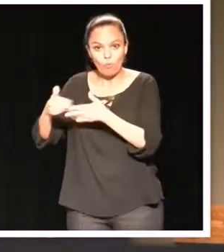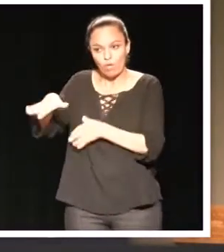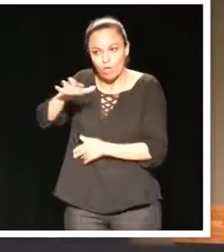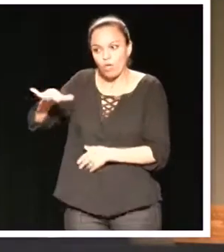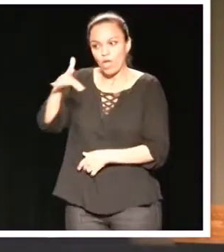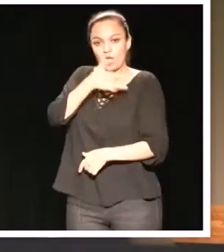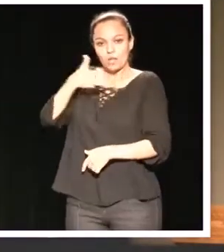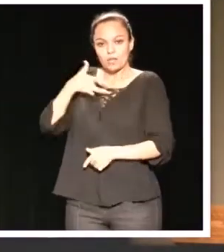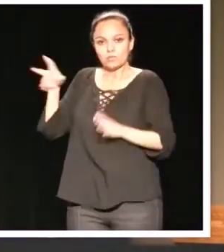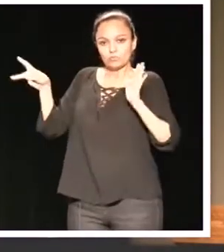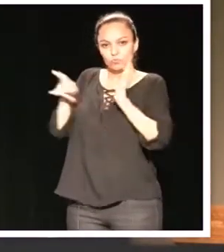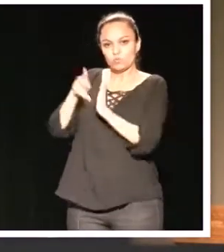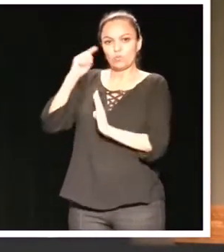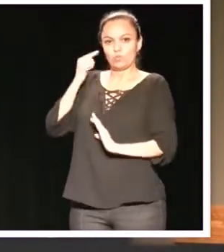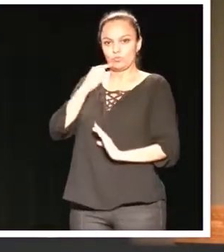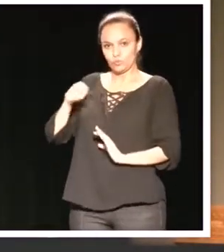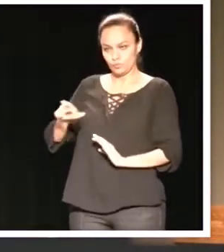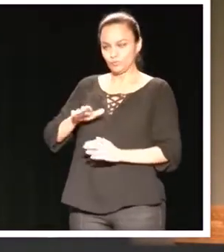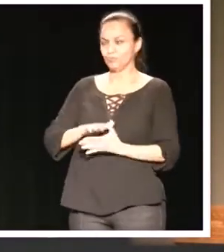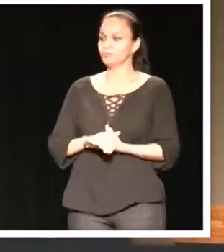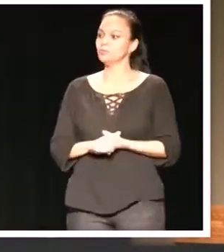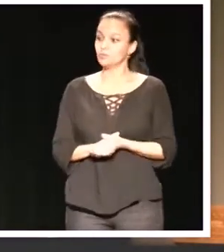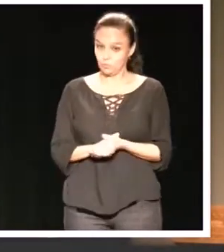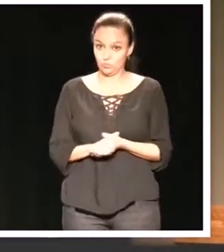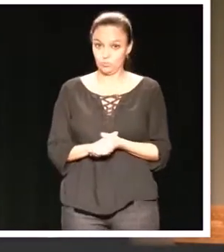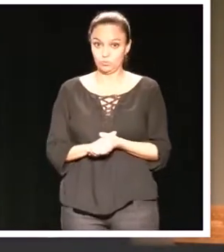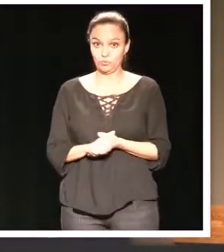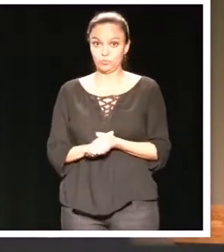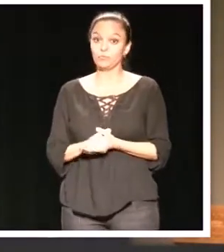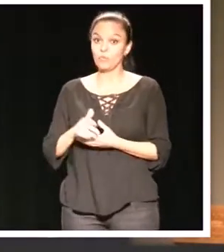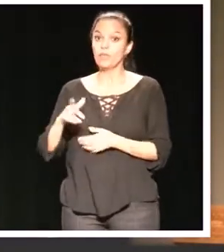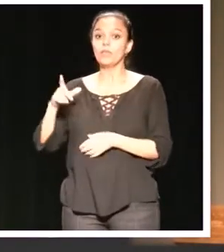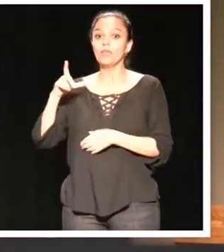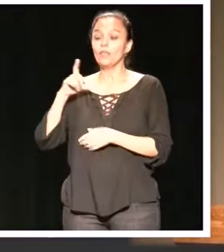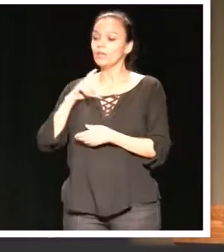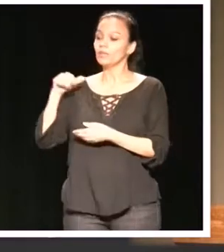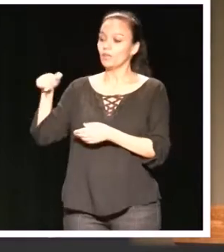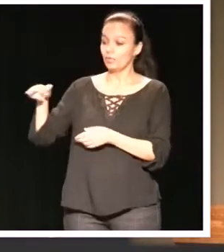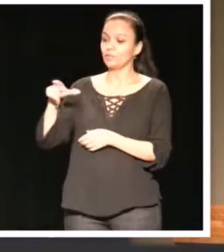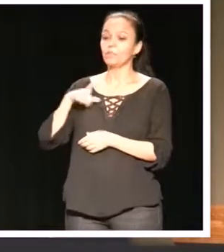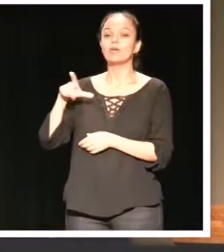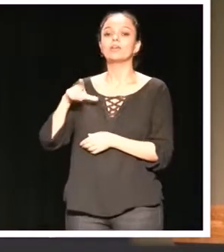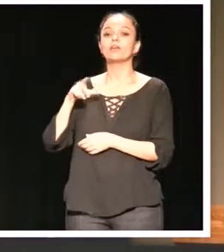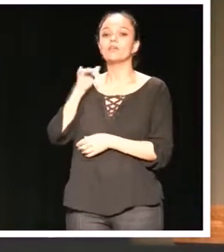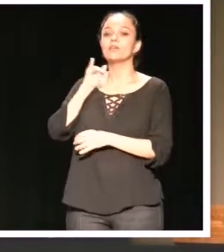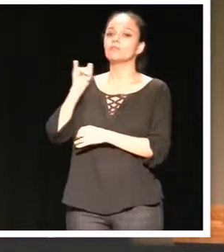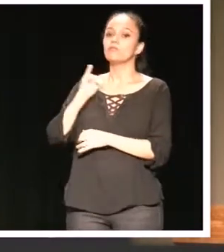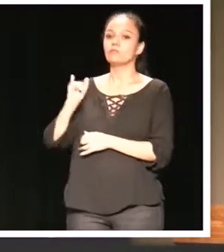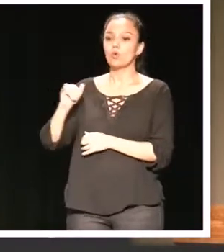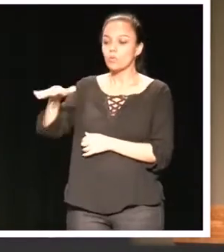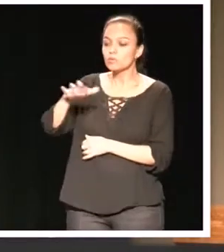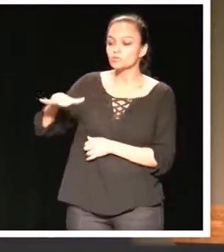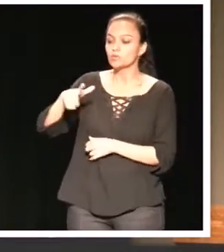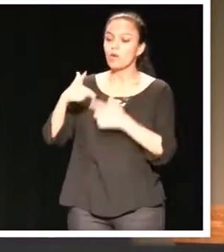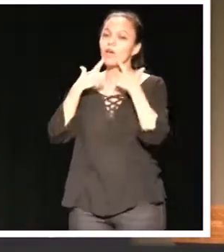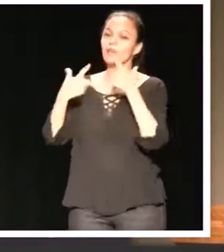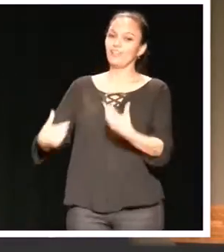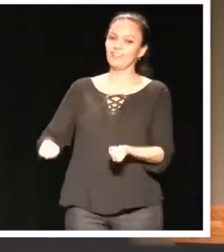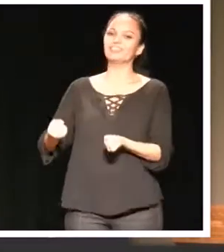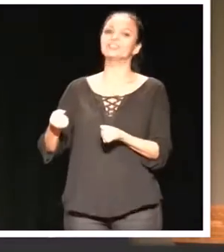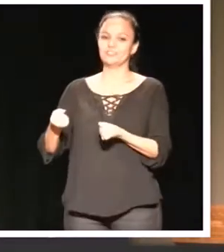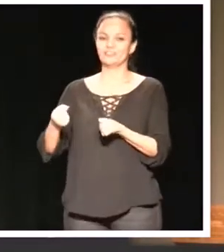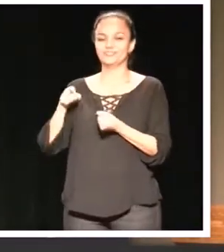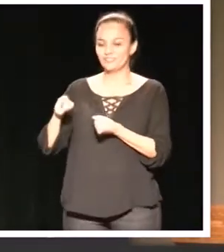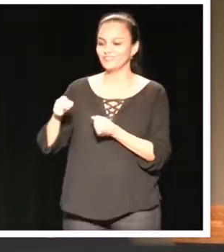surdos, ou leis que atingem o âmbito linguístico, esses sim ligados à língua de sinais, ou a outras línguas, ou